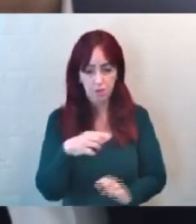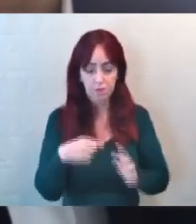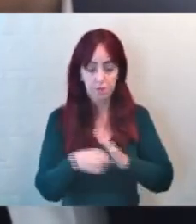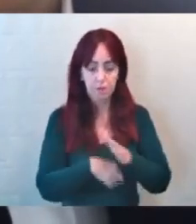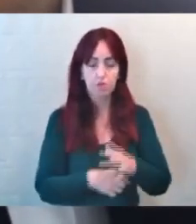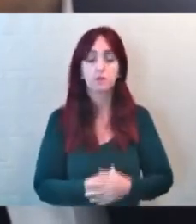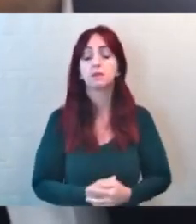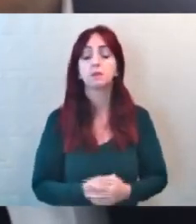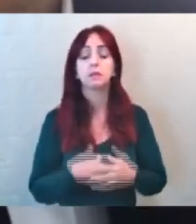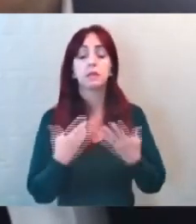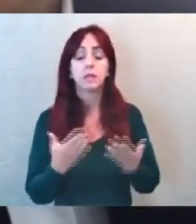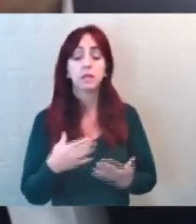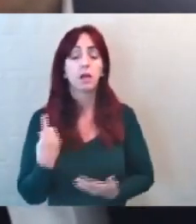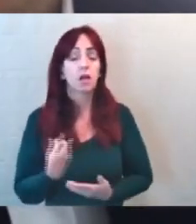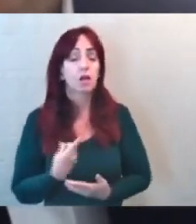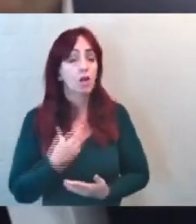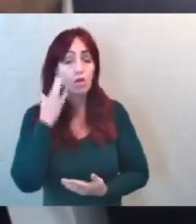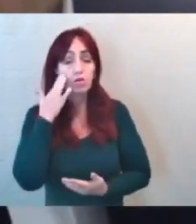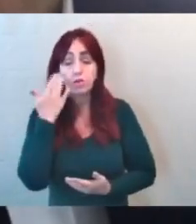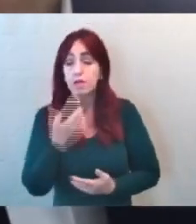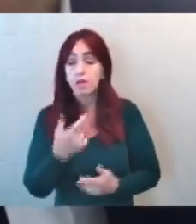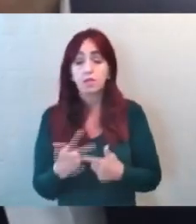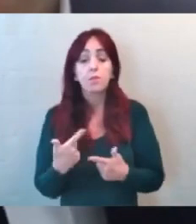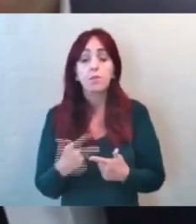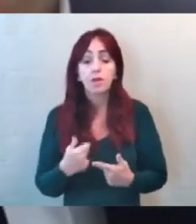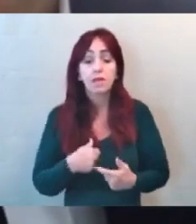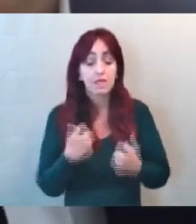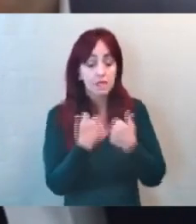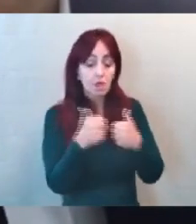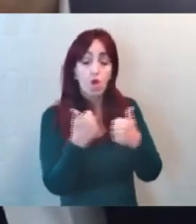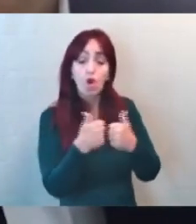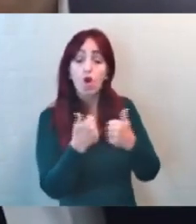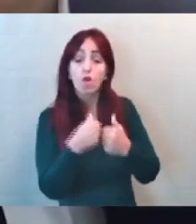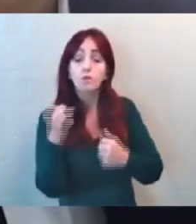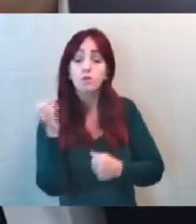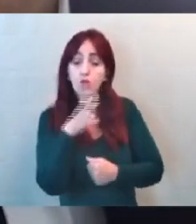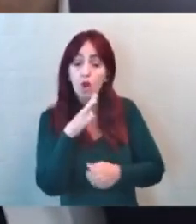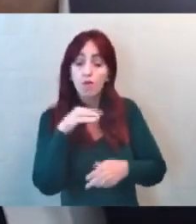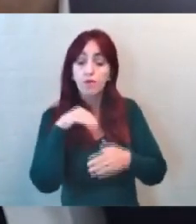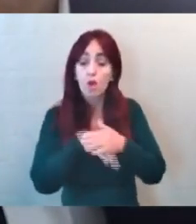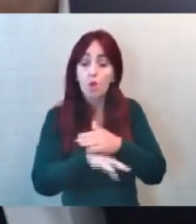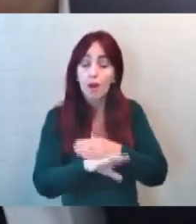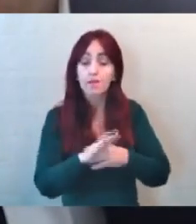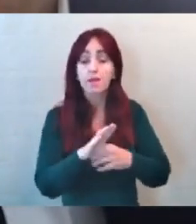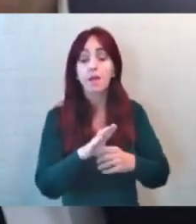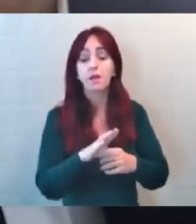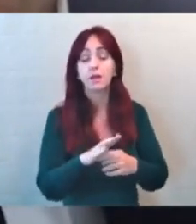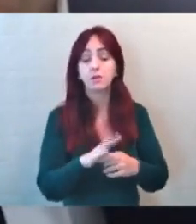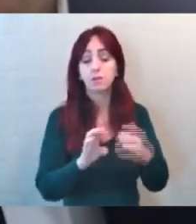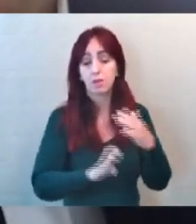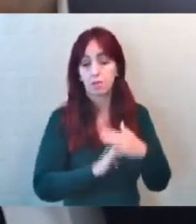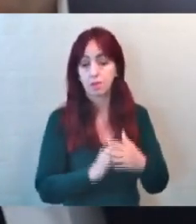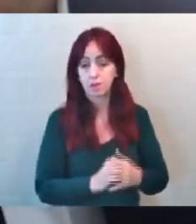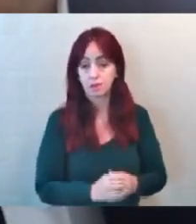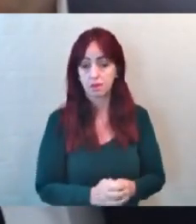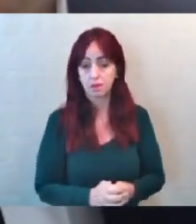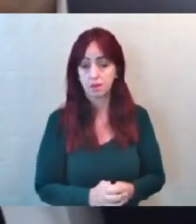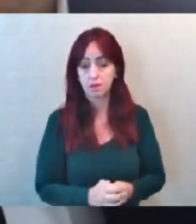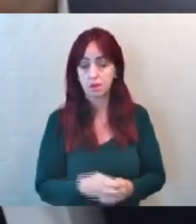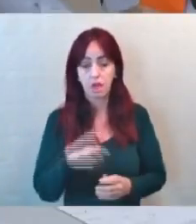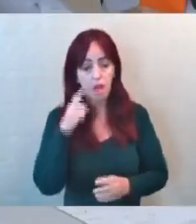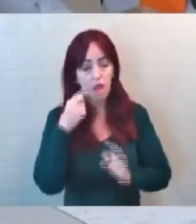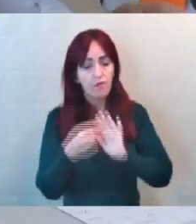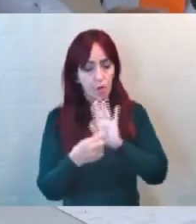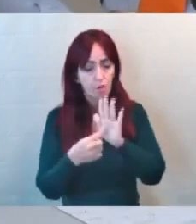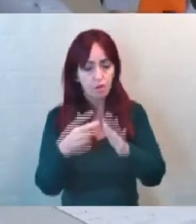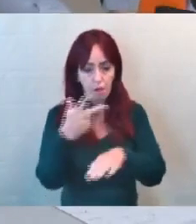a gente fica sem entender por que esses ônibus novos estão parados dentro da garagem. Eu vou passar um vídeo para o senhor de uma